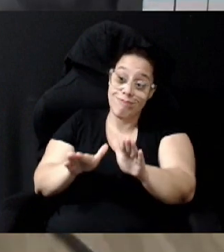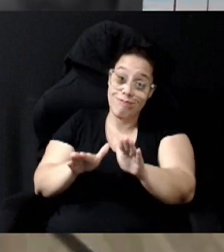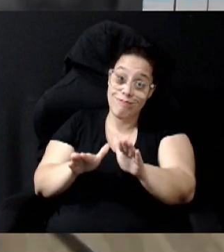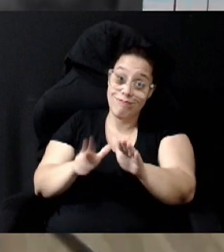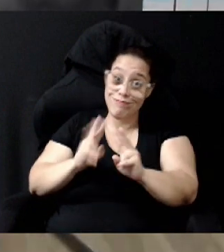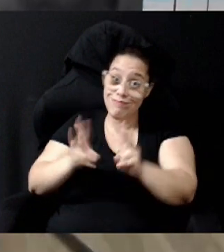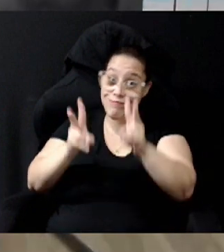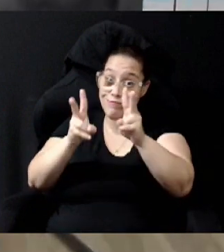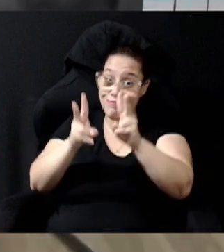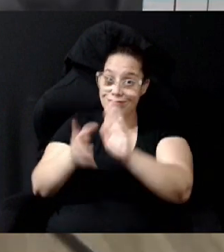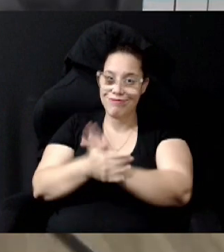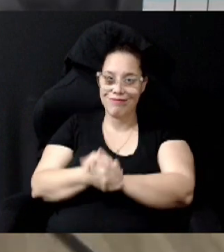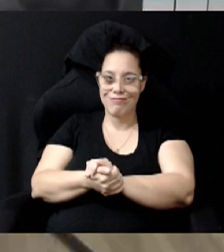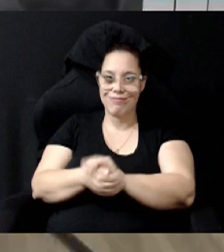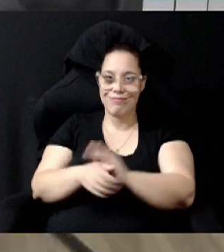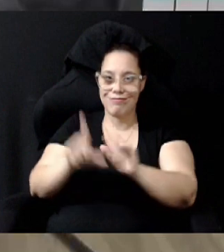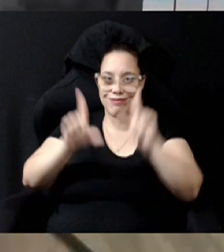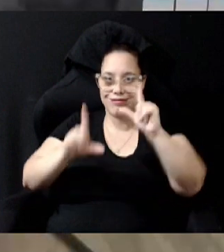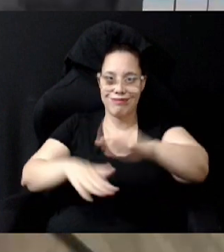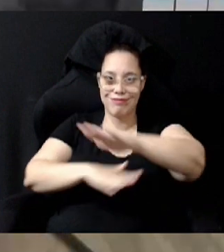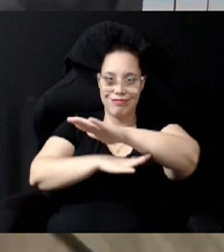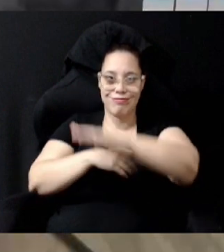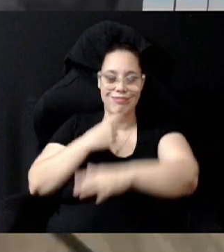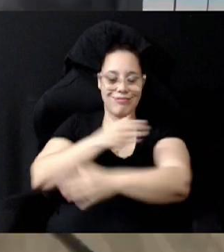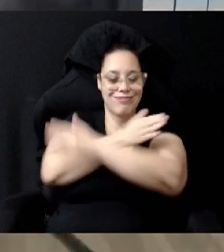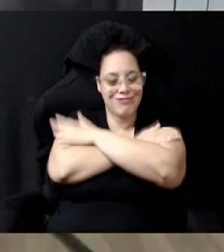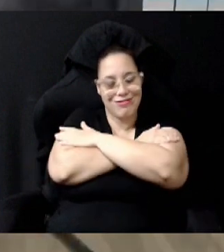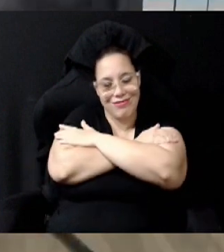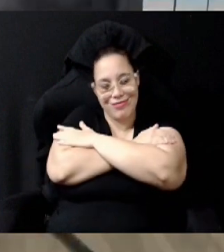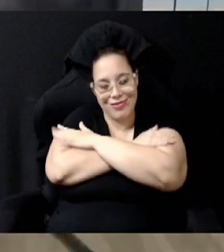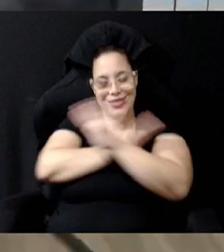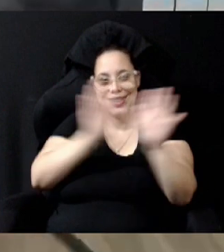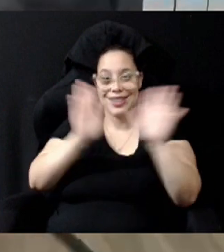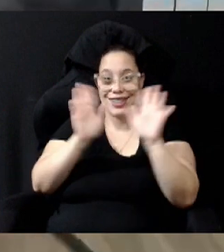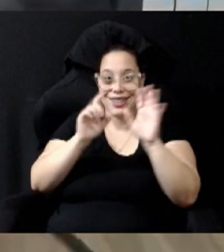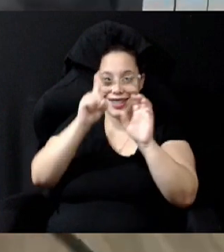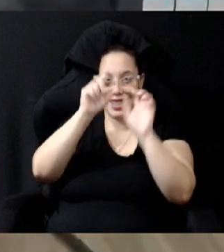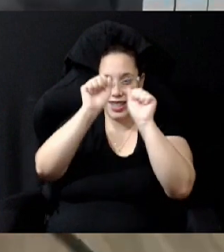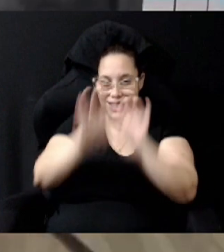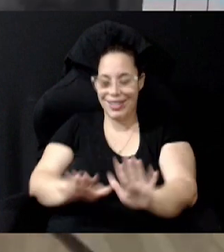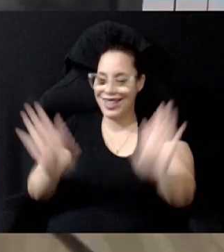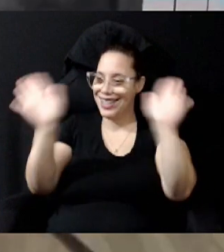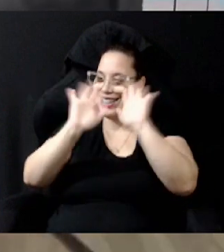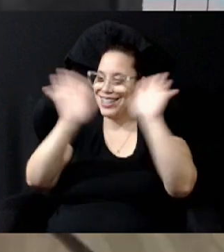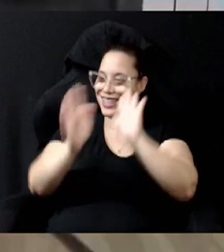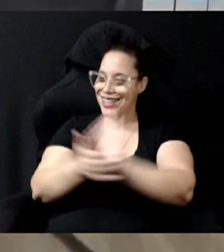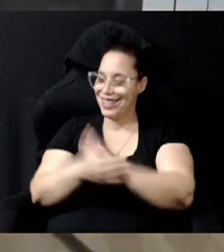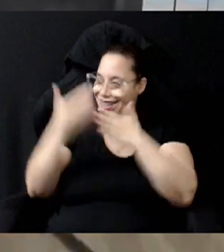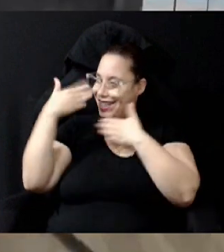tá bom? TV Câmara Campinas, um abraço para você. Fiquem com Deus. Até mais. Obrigada, professor.